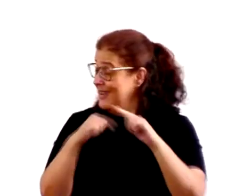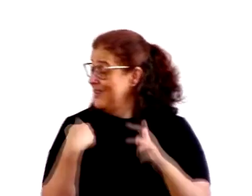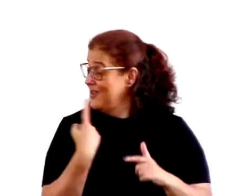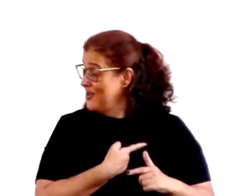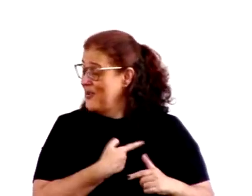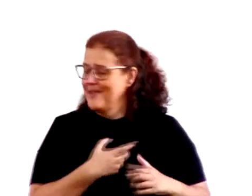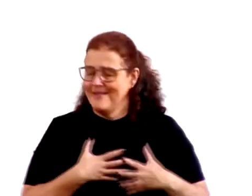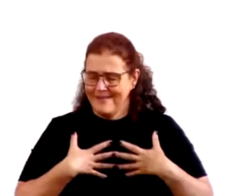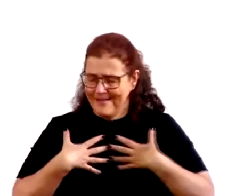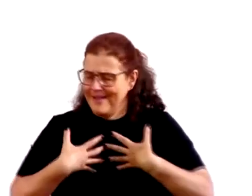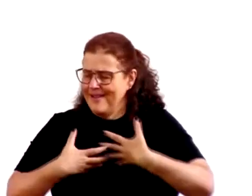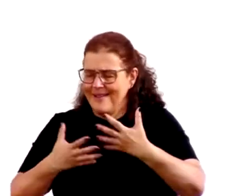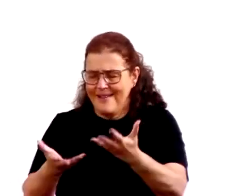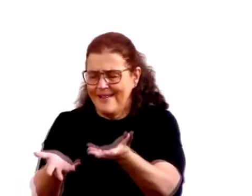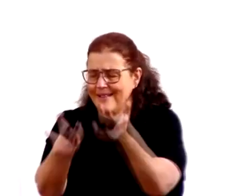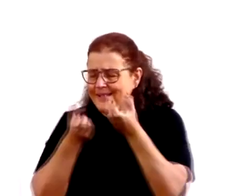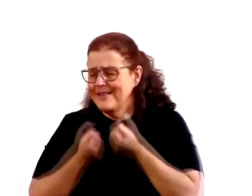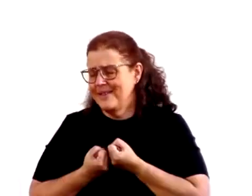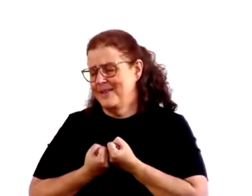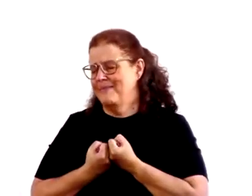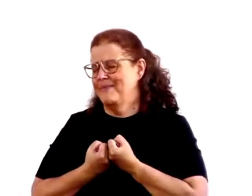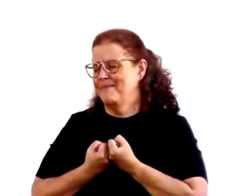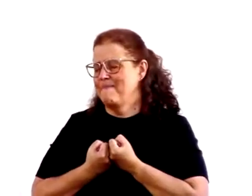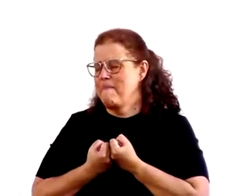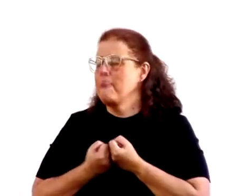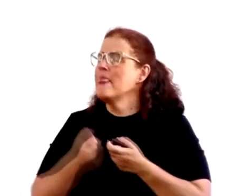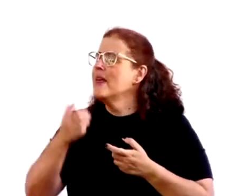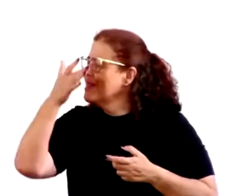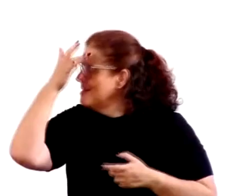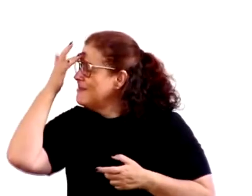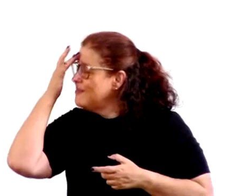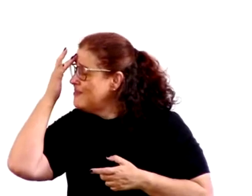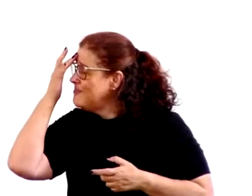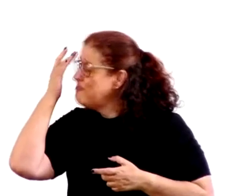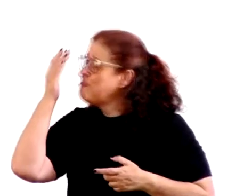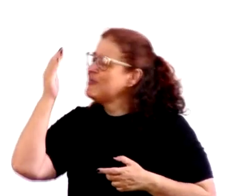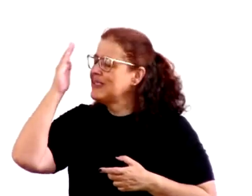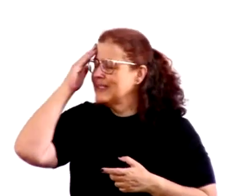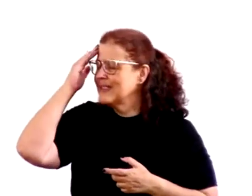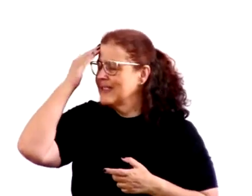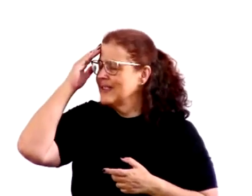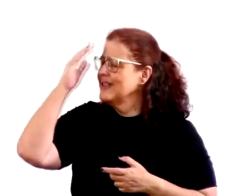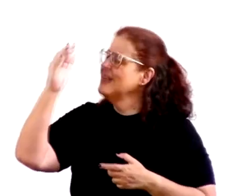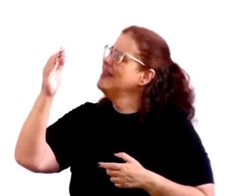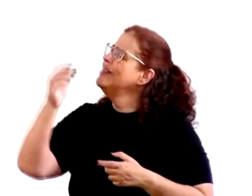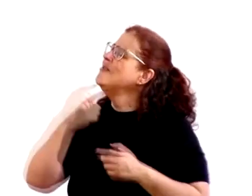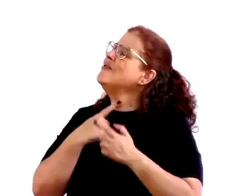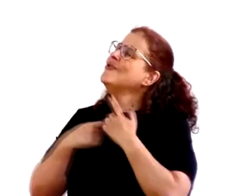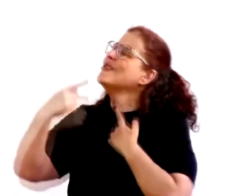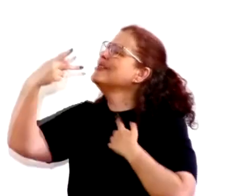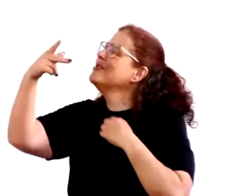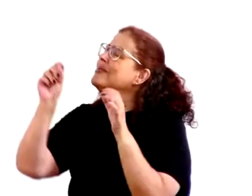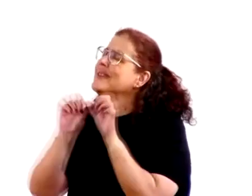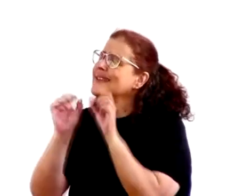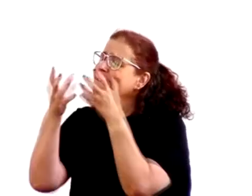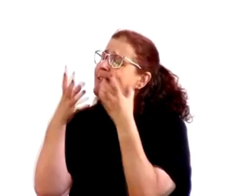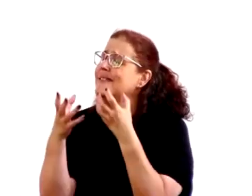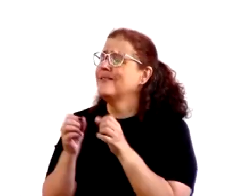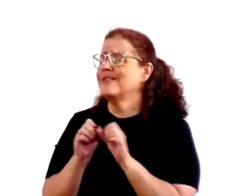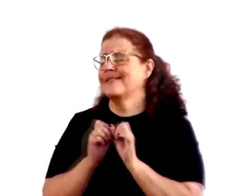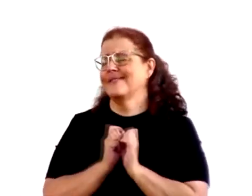Tua palavra, que ela se importe com a Tua vontade, que ela ame os Teus desígnios, que